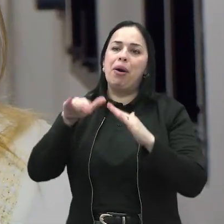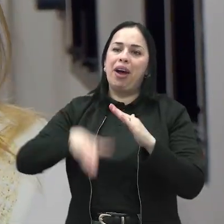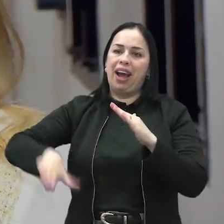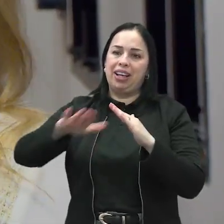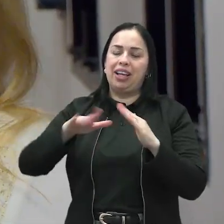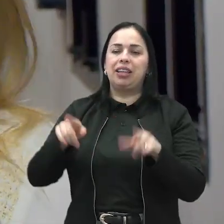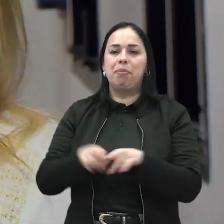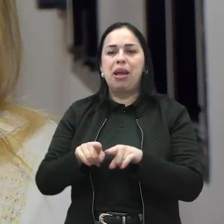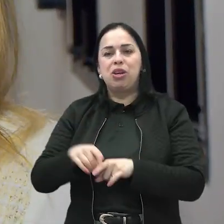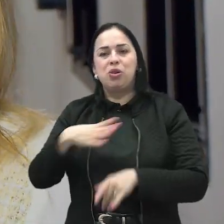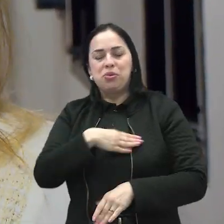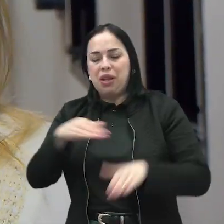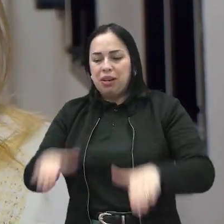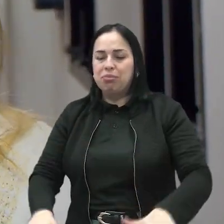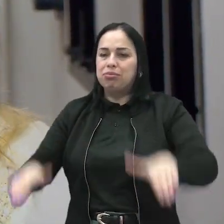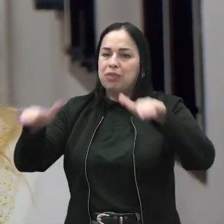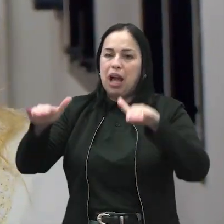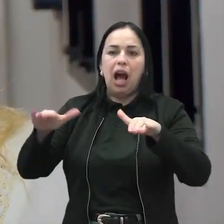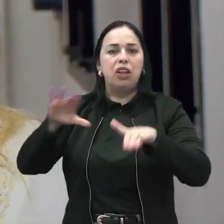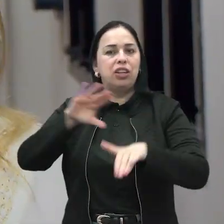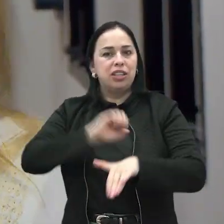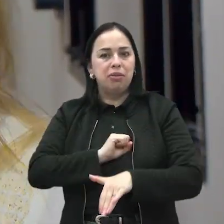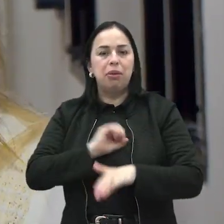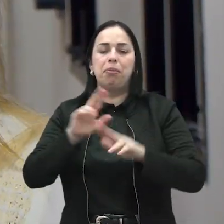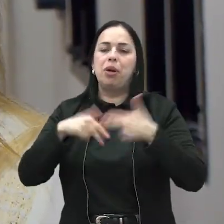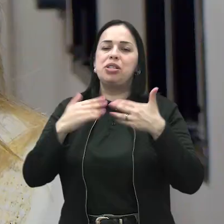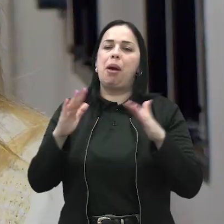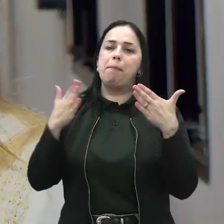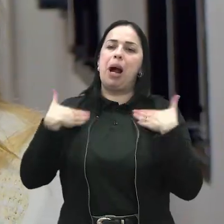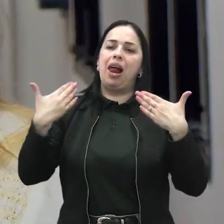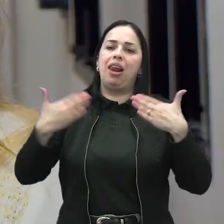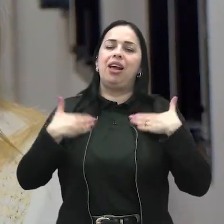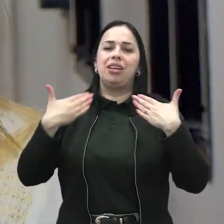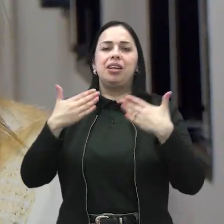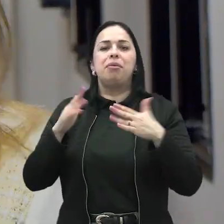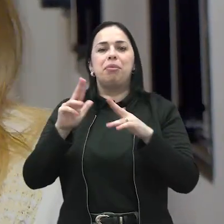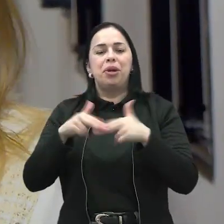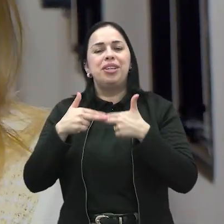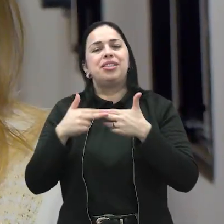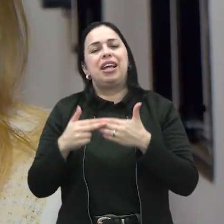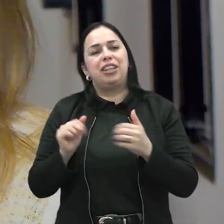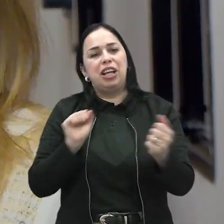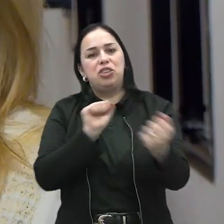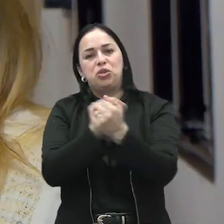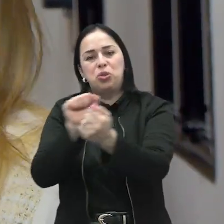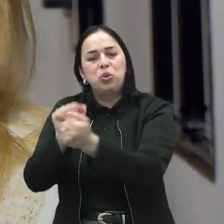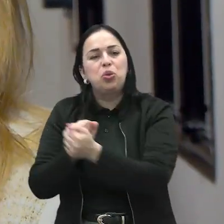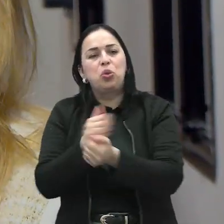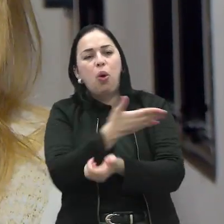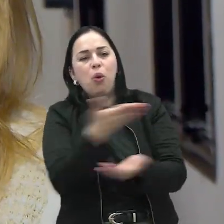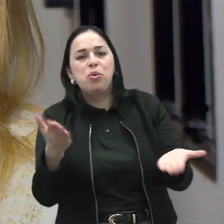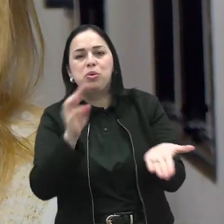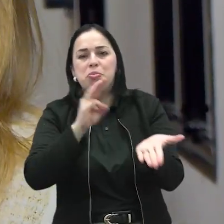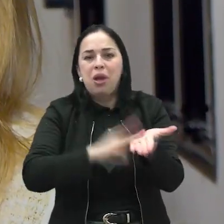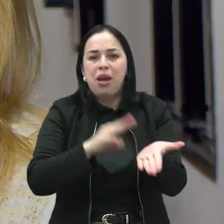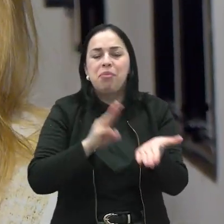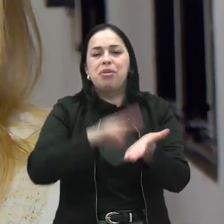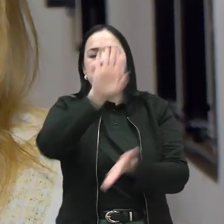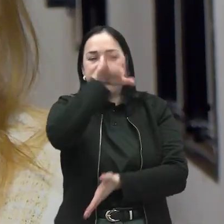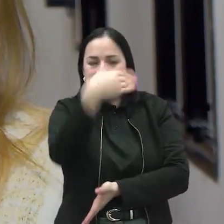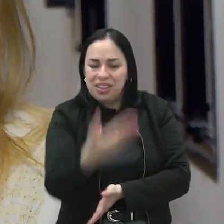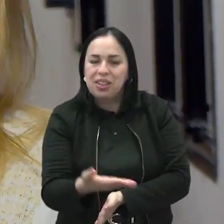nossos filhos. Então, para mim é uma alegria muito grande receber esse título e estar aqui com todos os irmãos hoje que nós amamos, que